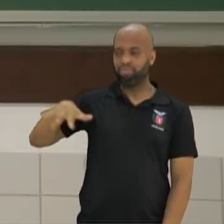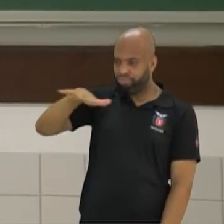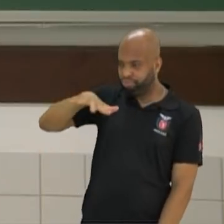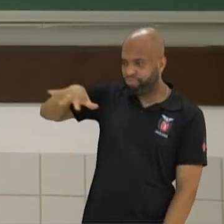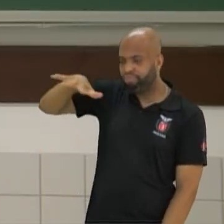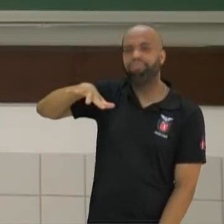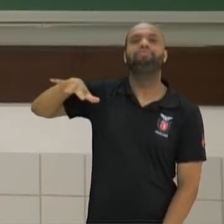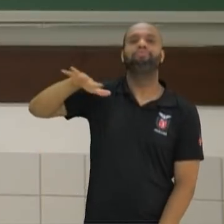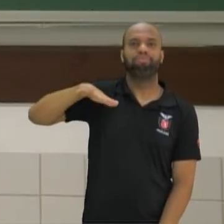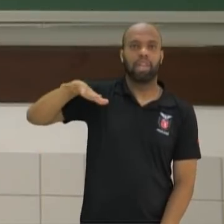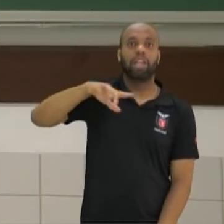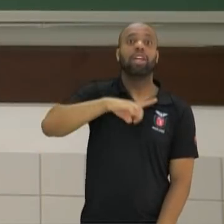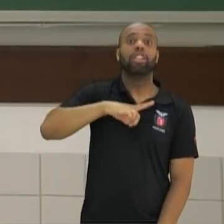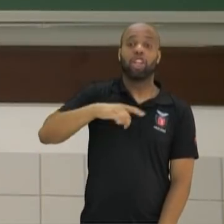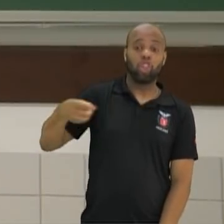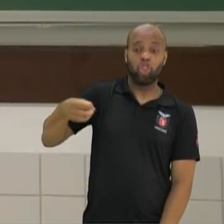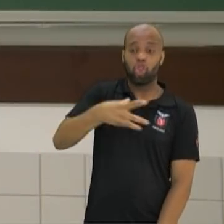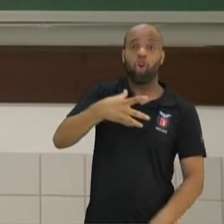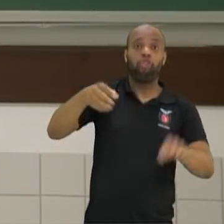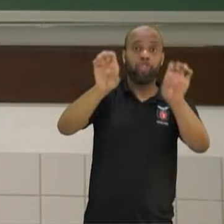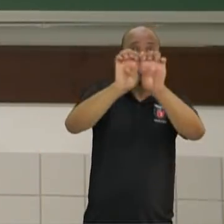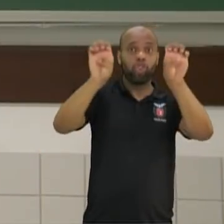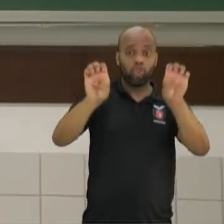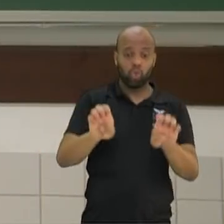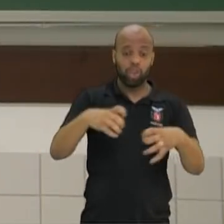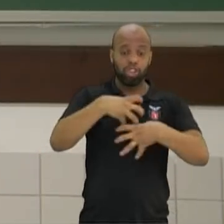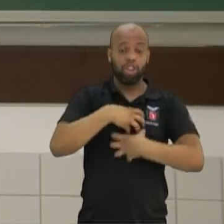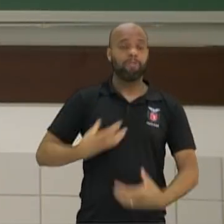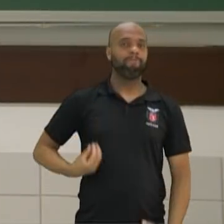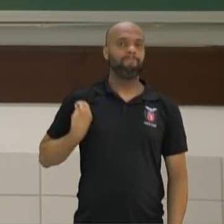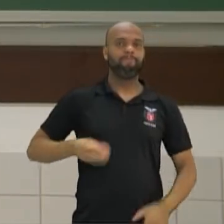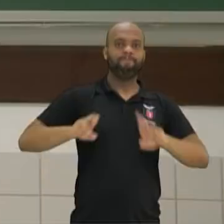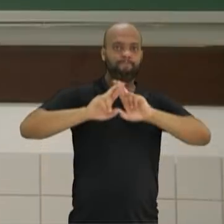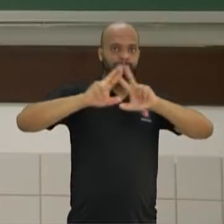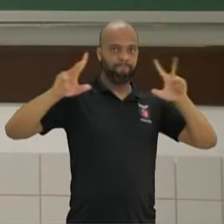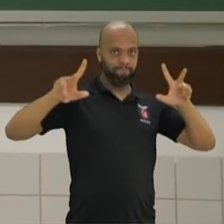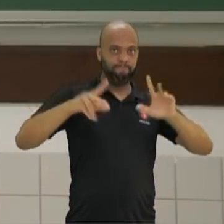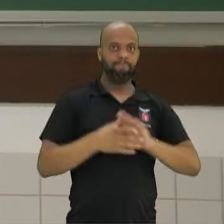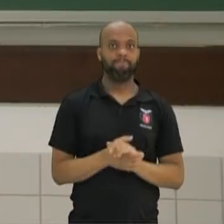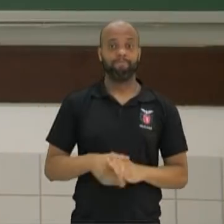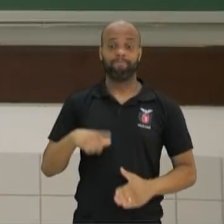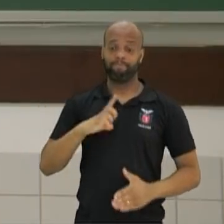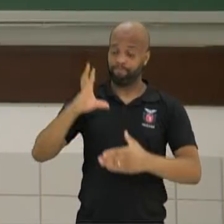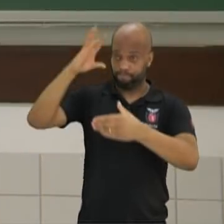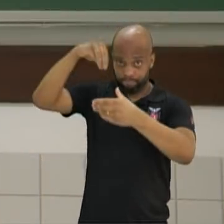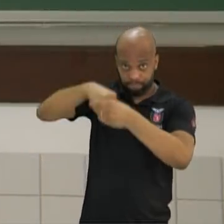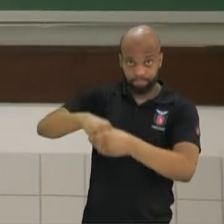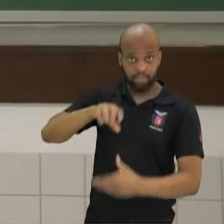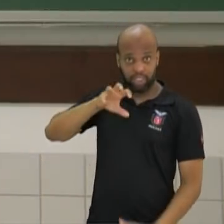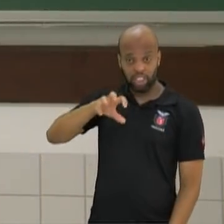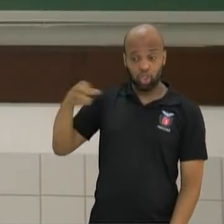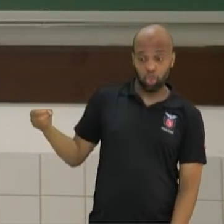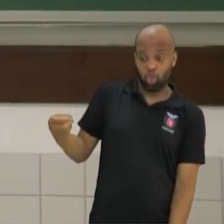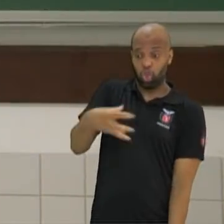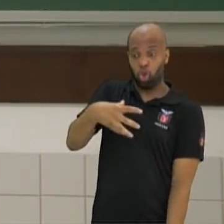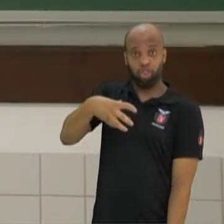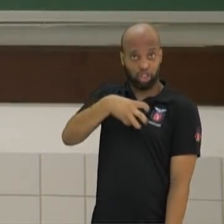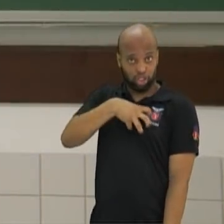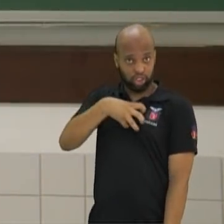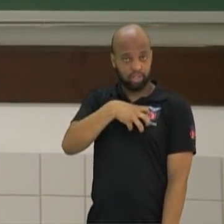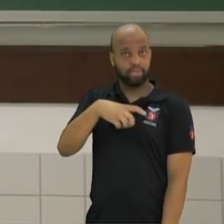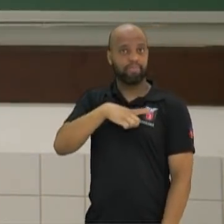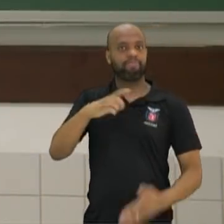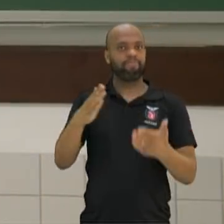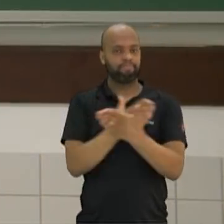e dimensão de uma nova estrutura de vida, uma nova estrutura agrária, e dentro dessa nova forma, algumas